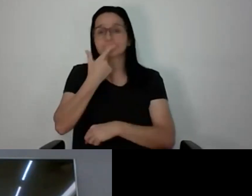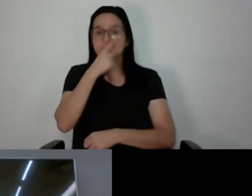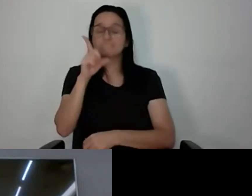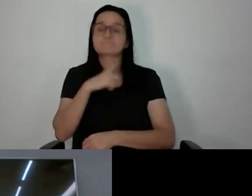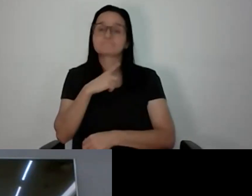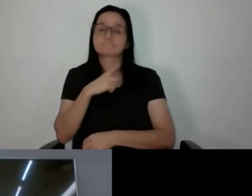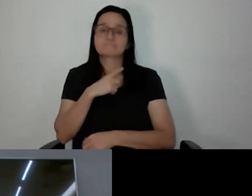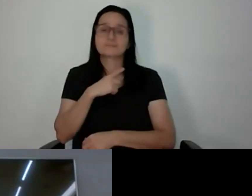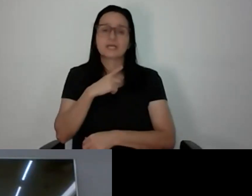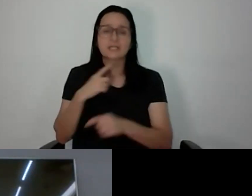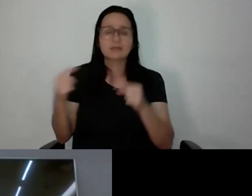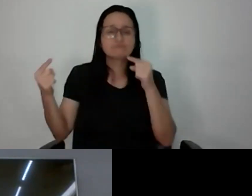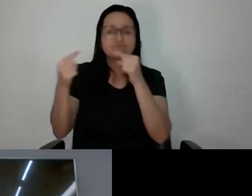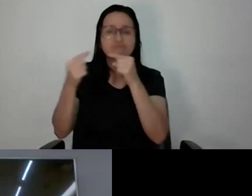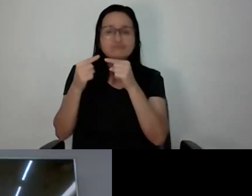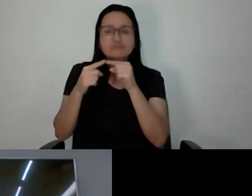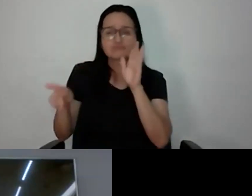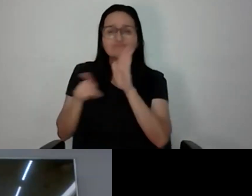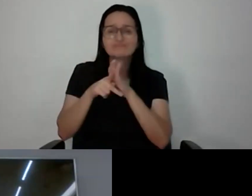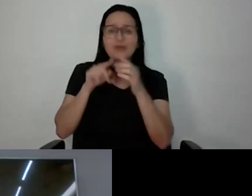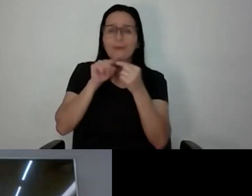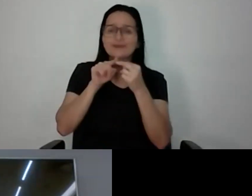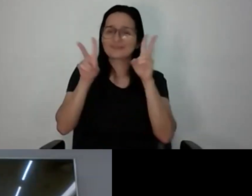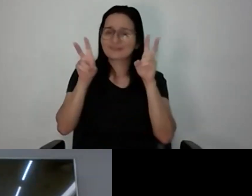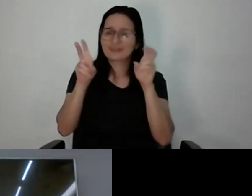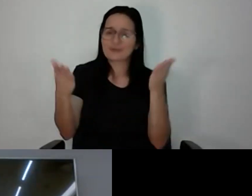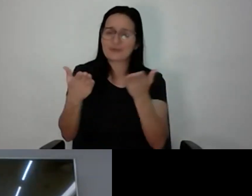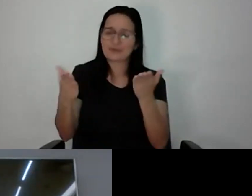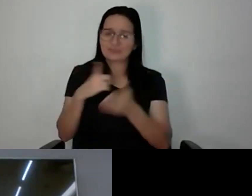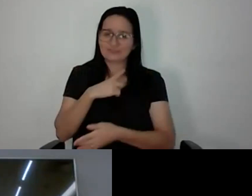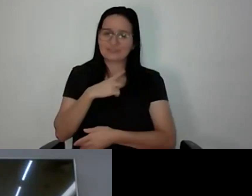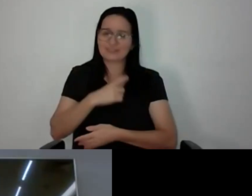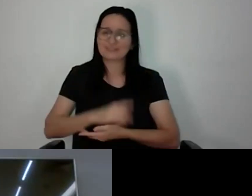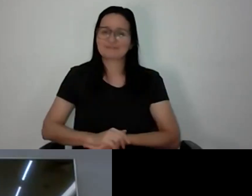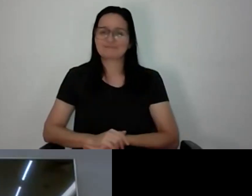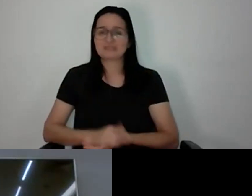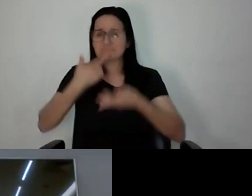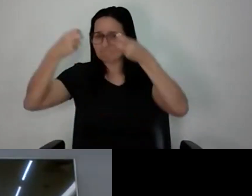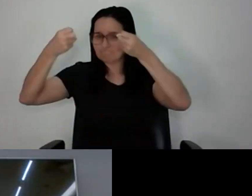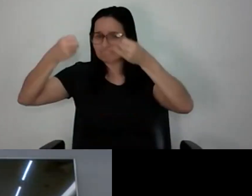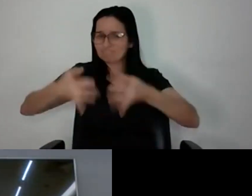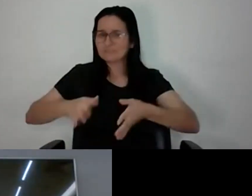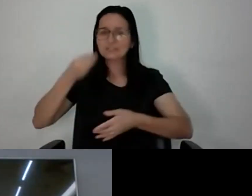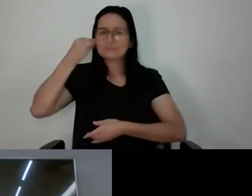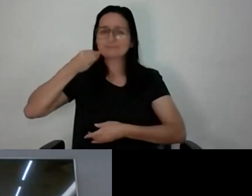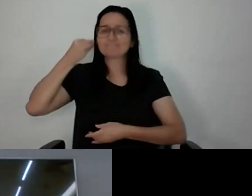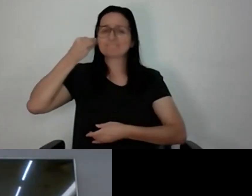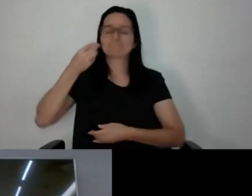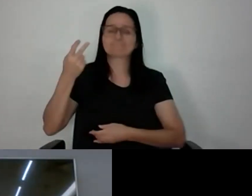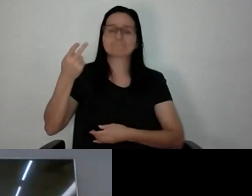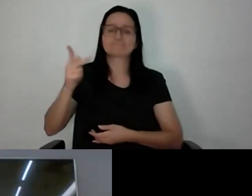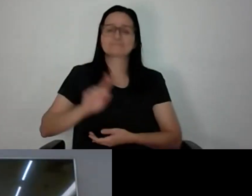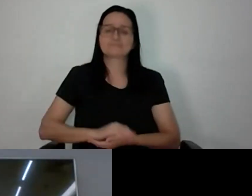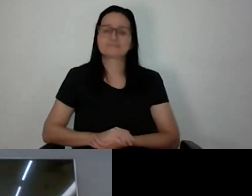ver com esse tema que a gente está falando hoje, não tem, Matheus? Se você puder falar um pouquinho da sua experiência, porque eu acho que esse